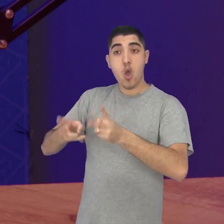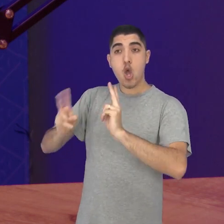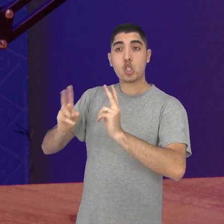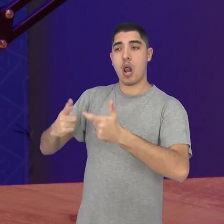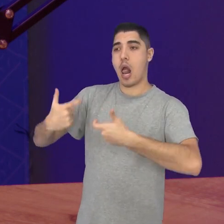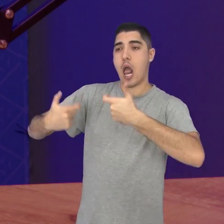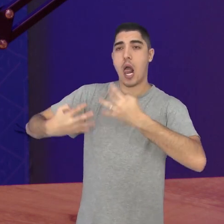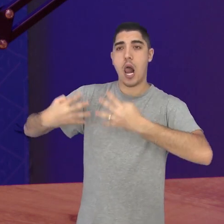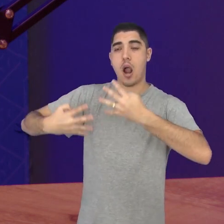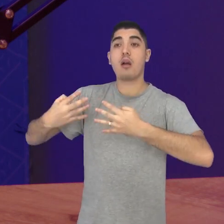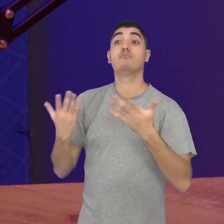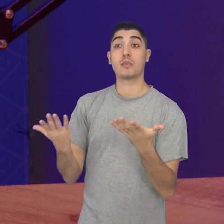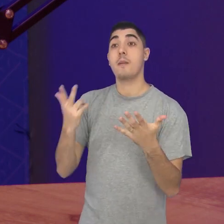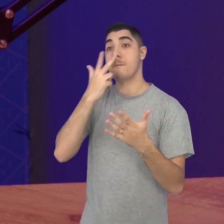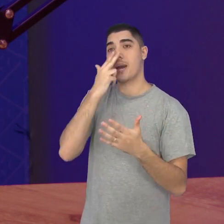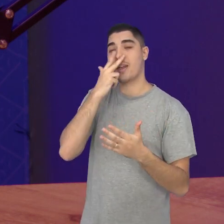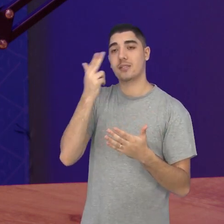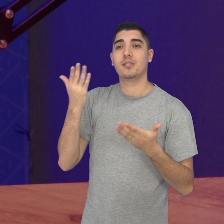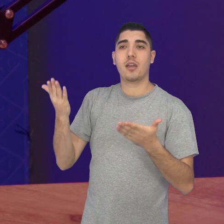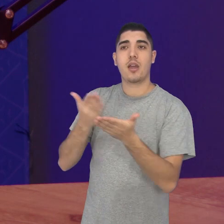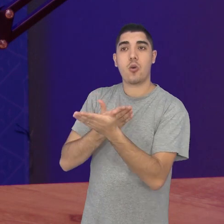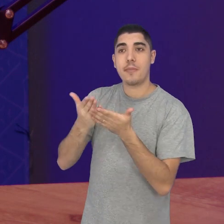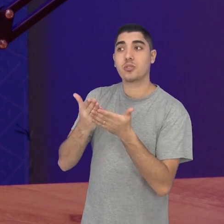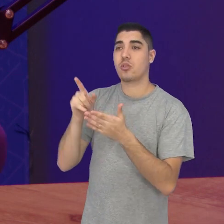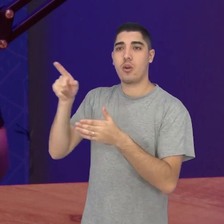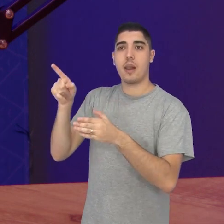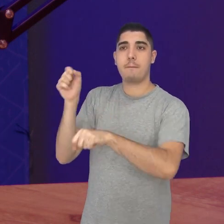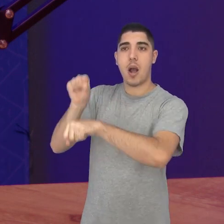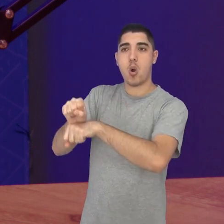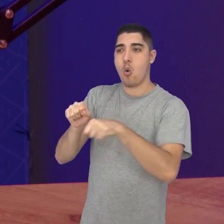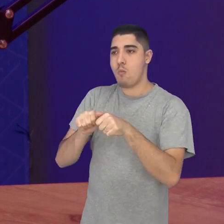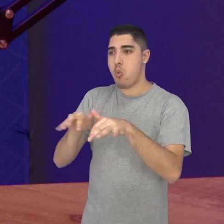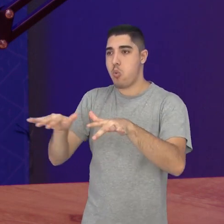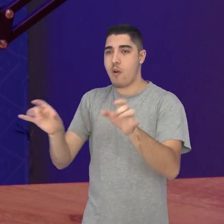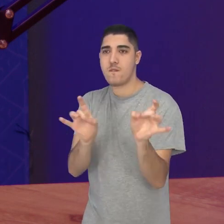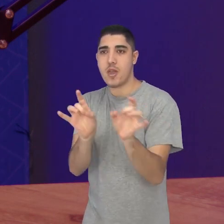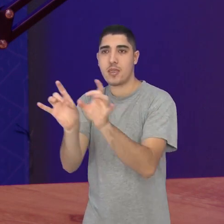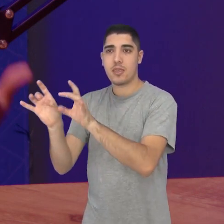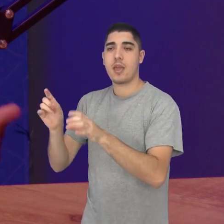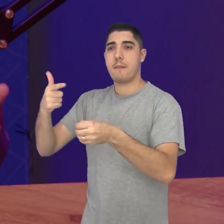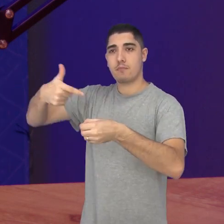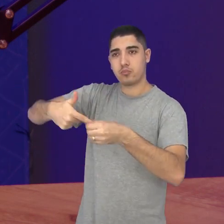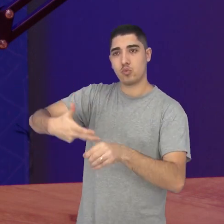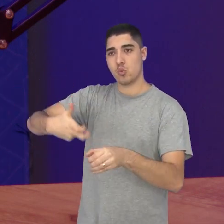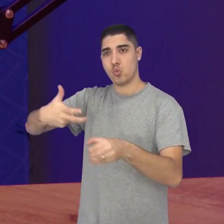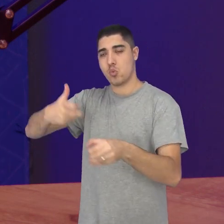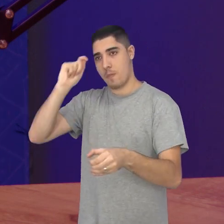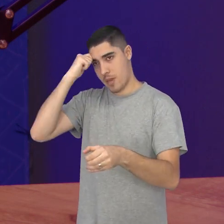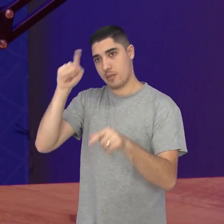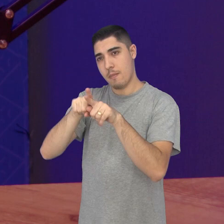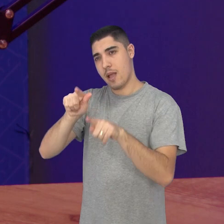na Ucrânia, fez com que ela fechasse, né, então, essa distribuição e comercialização do petróleo, do gás,